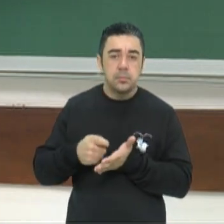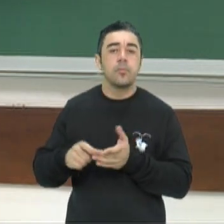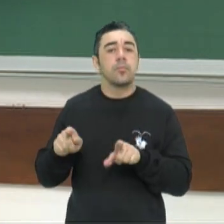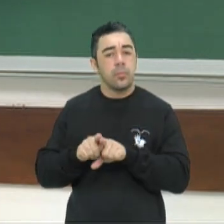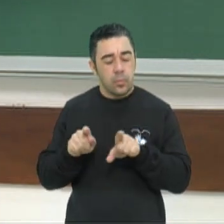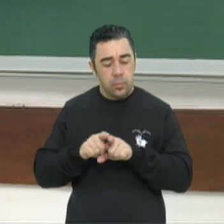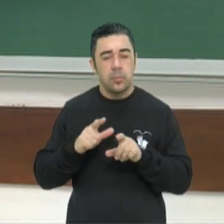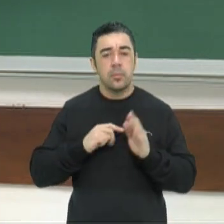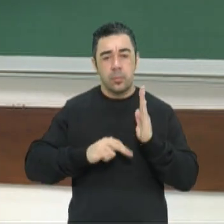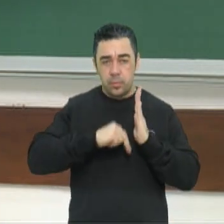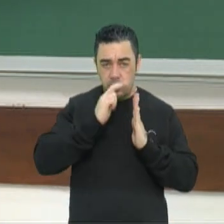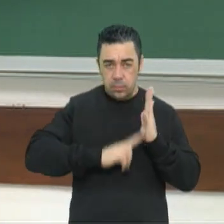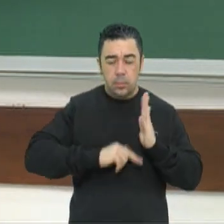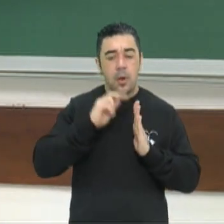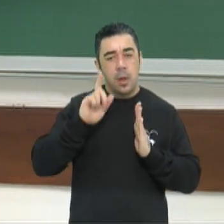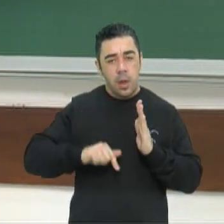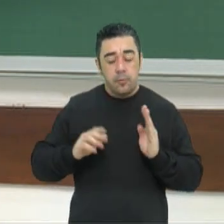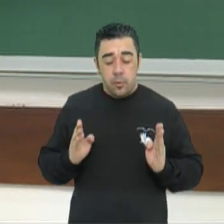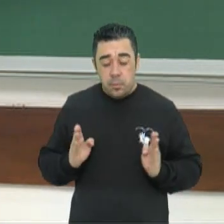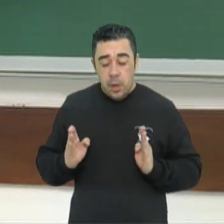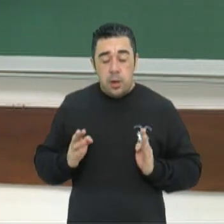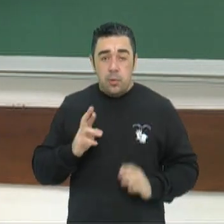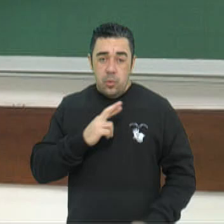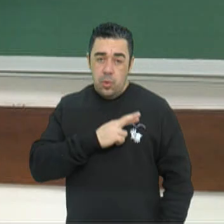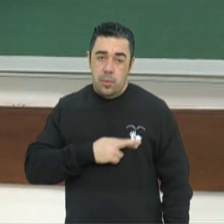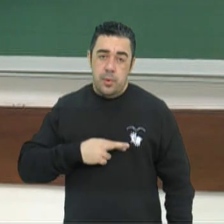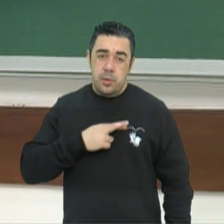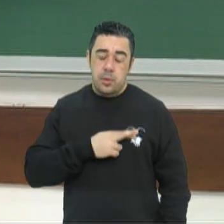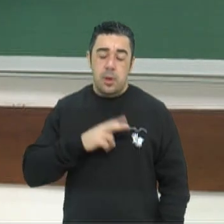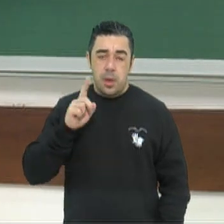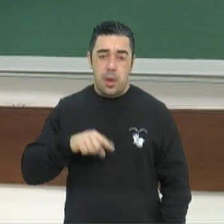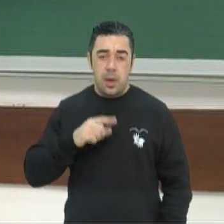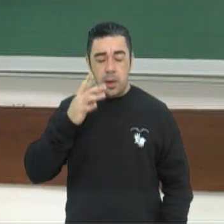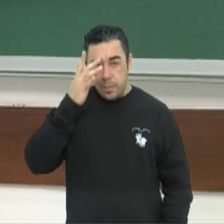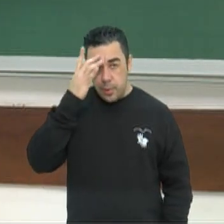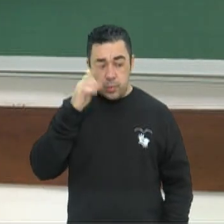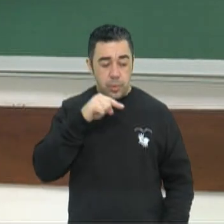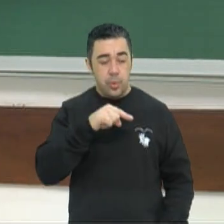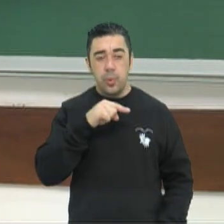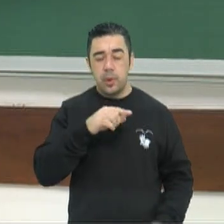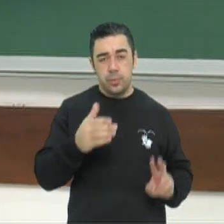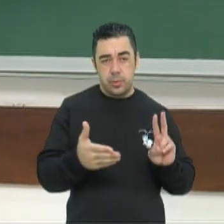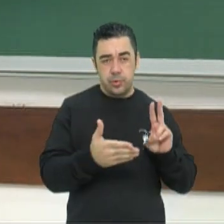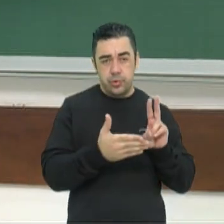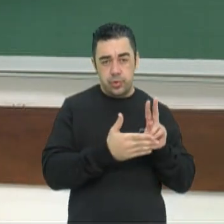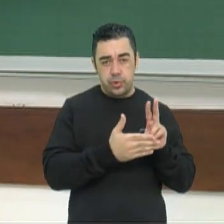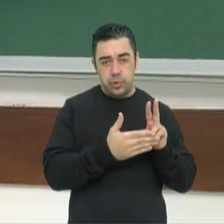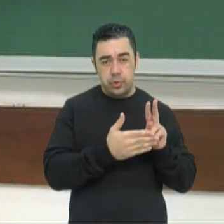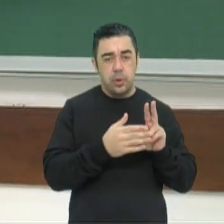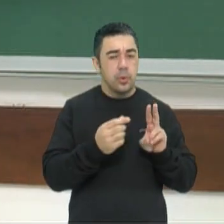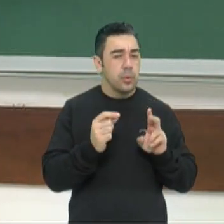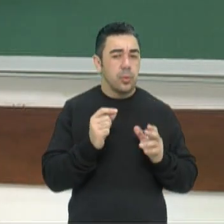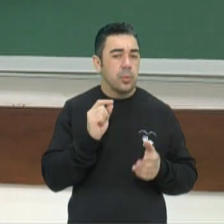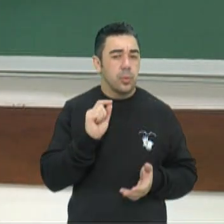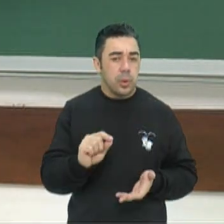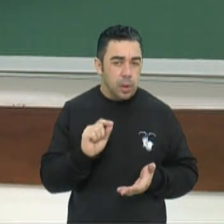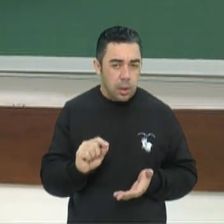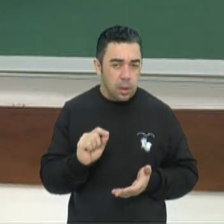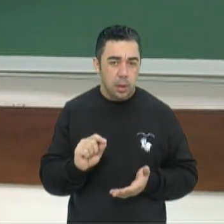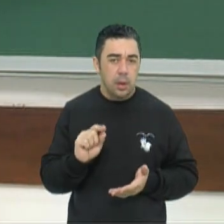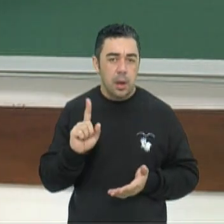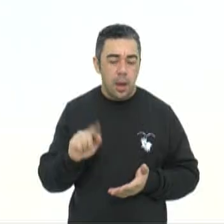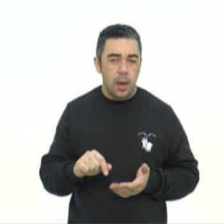bem, o romantismo foi esse período de valorização da figura indígena, buscando o quê? Buscando o quê? É aquela ideia